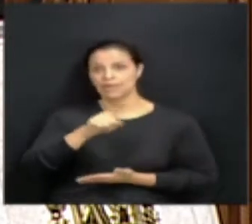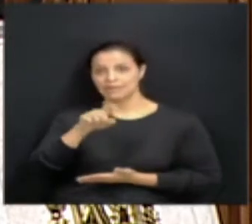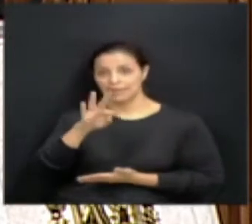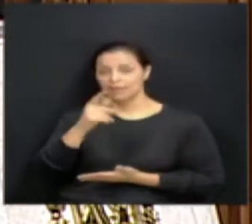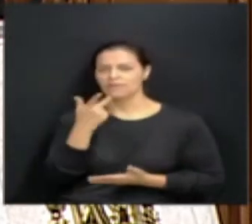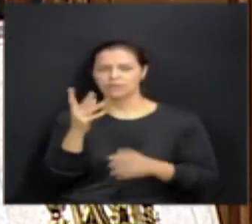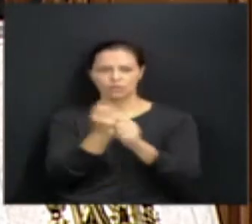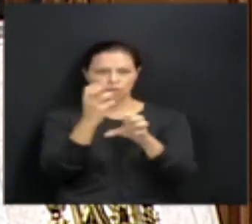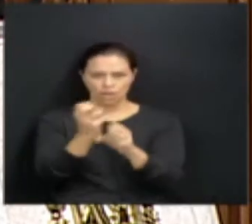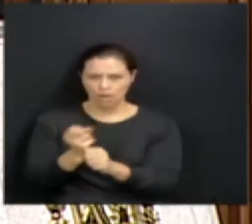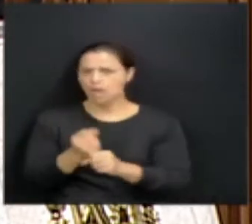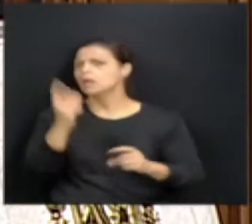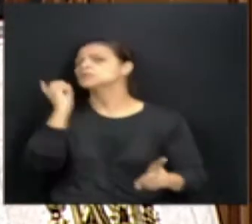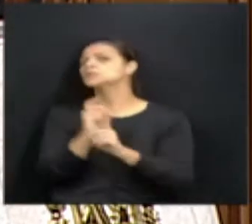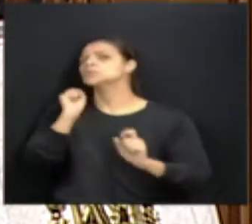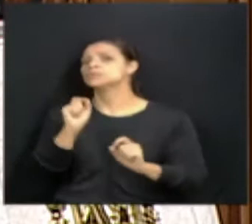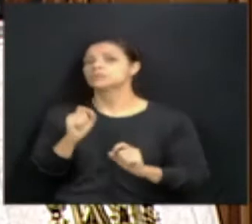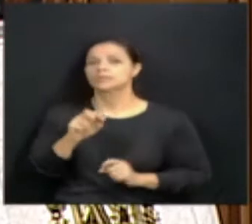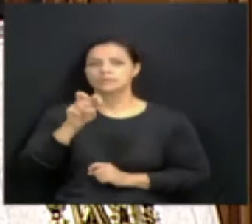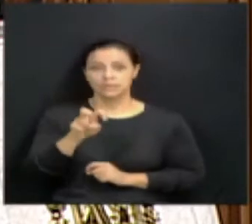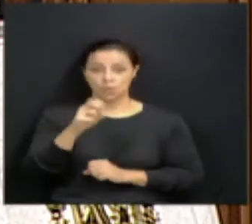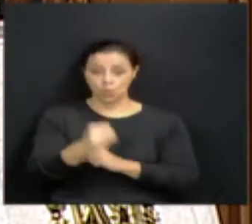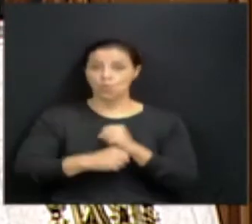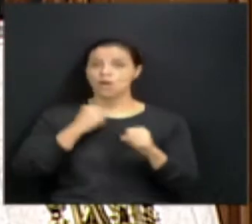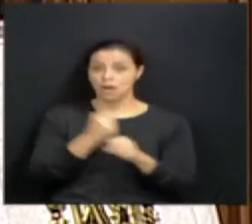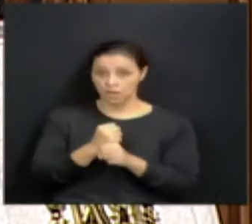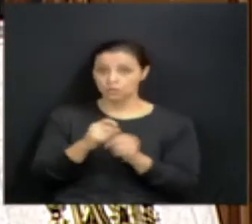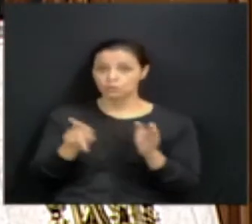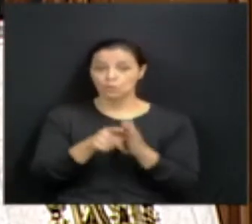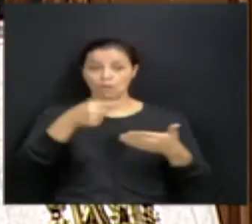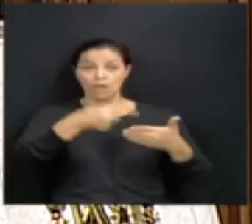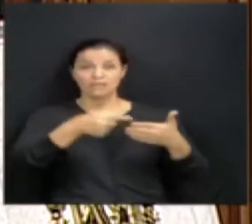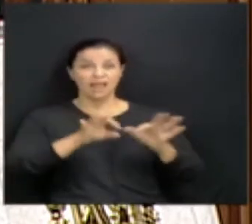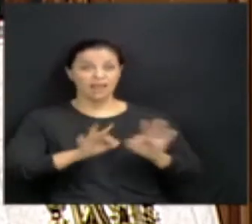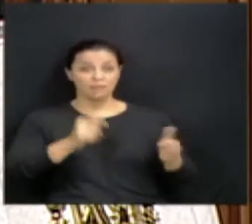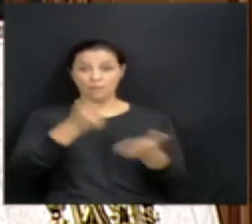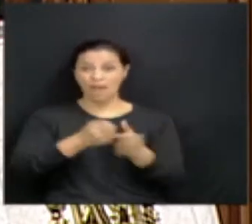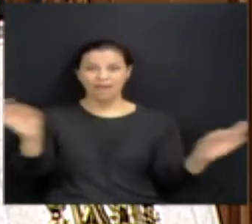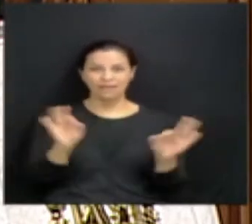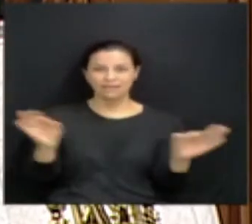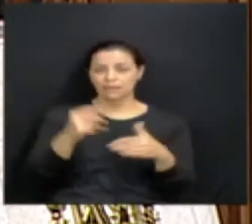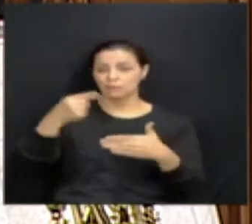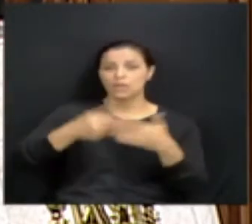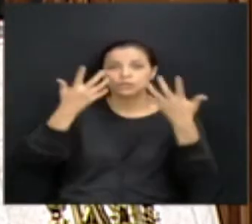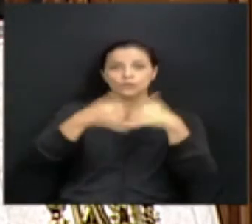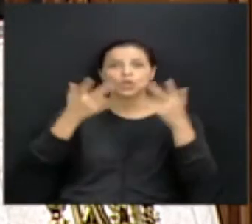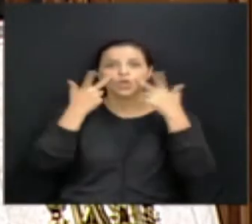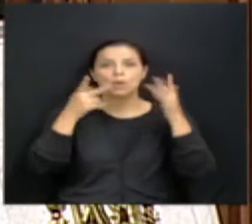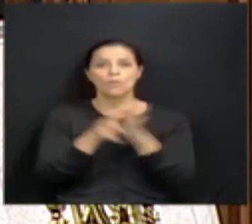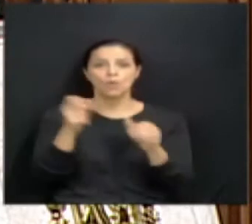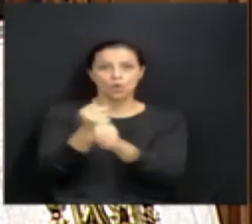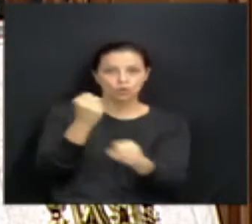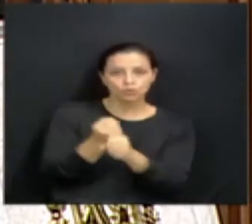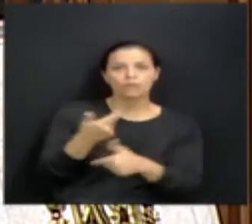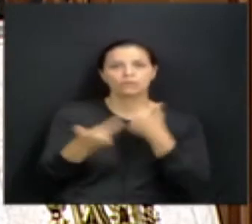matemática, chegou à conclusão que 5 anos de cancela liberada, com o pedágio funcionando, fazendo